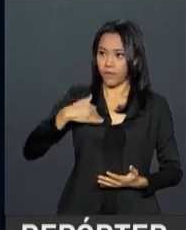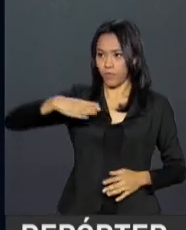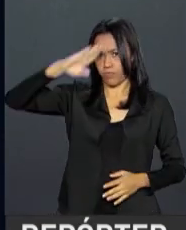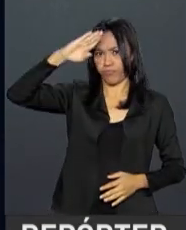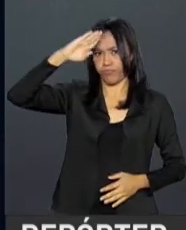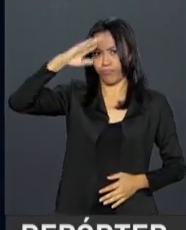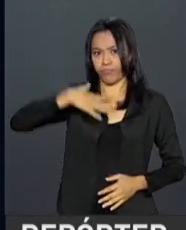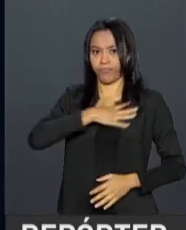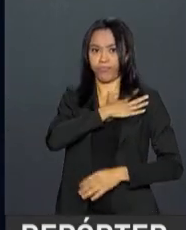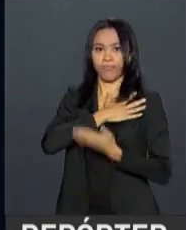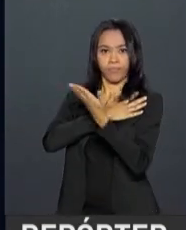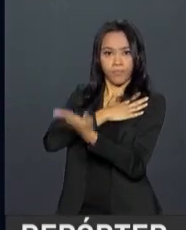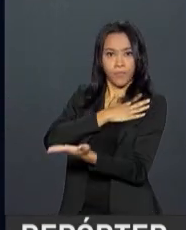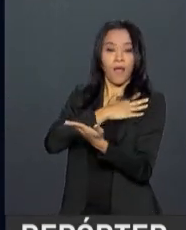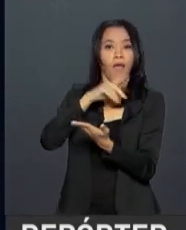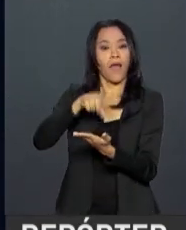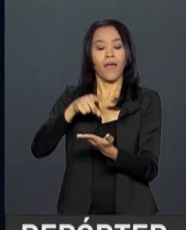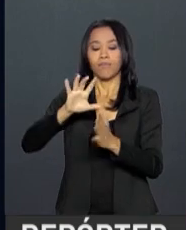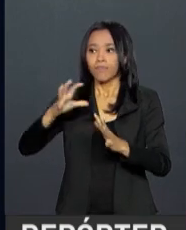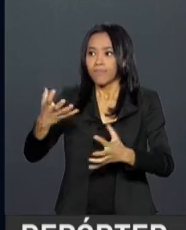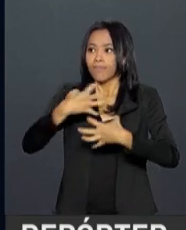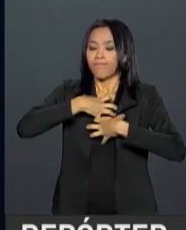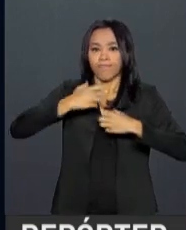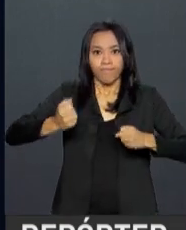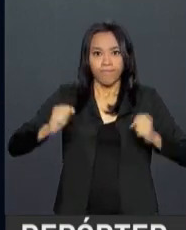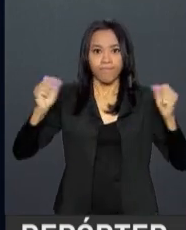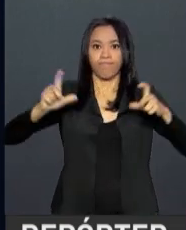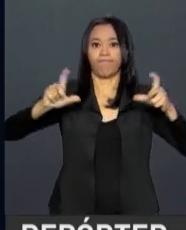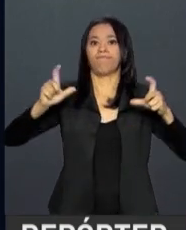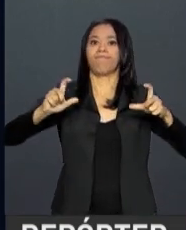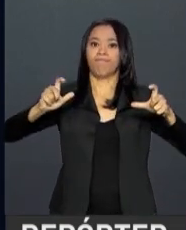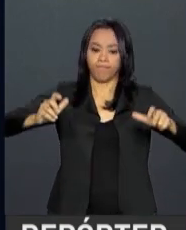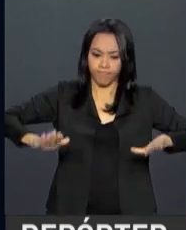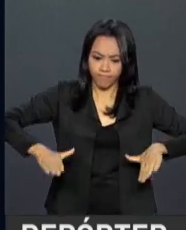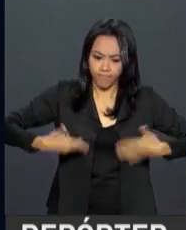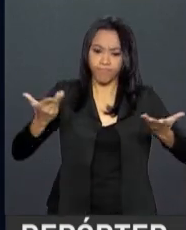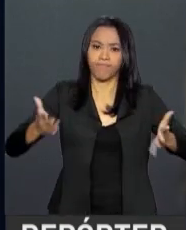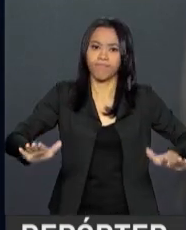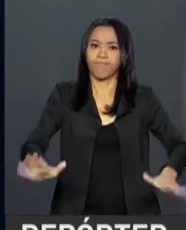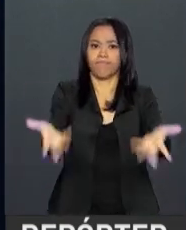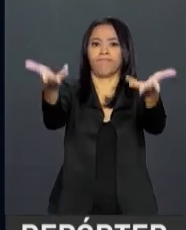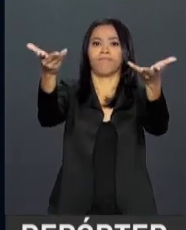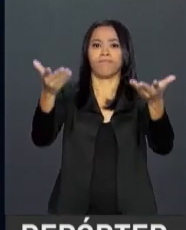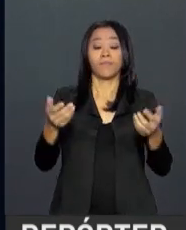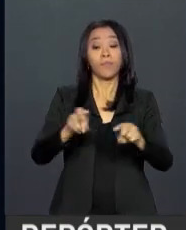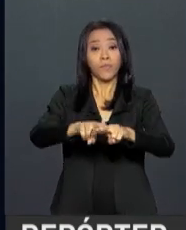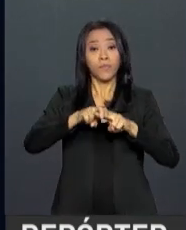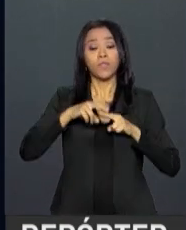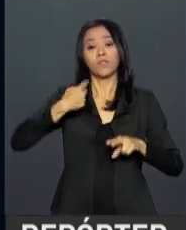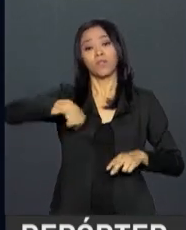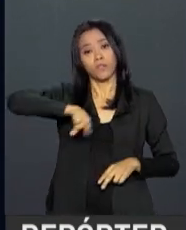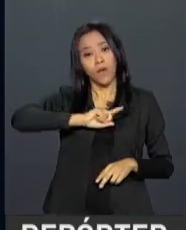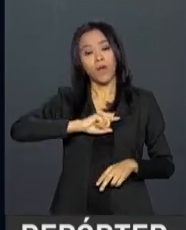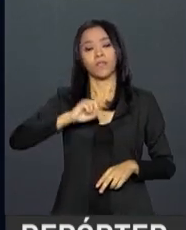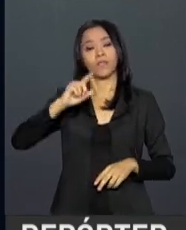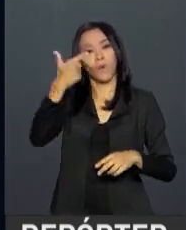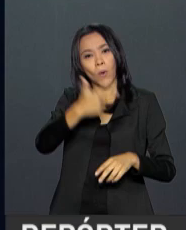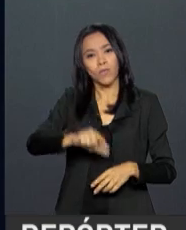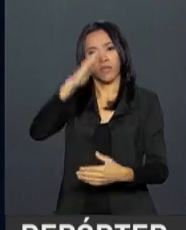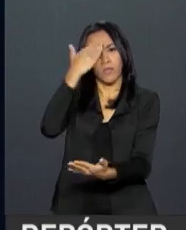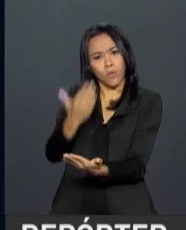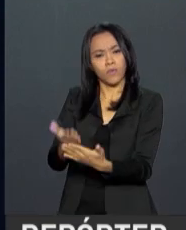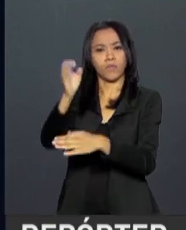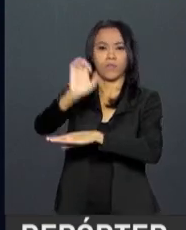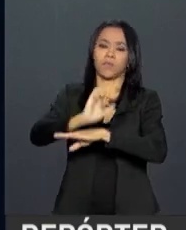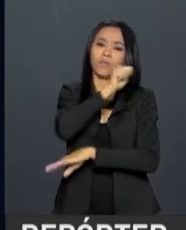é uma injeção de otimismo. Com isto, nós estamos renovando nossa confiança no Rio